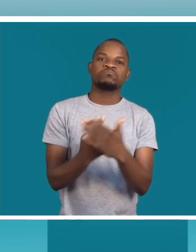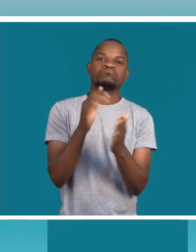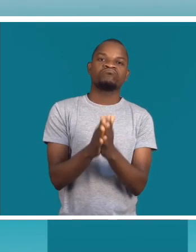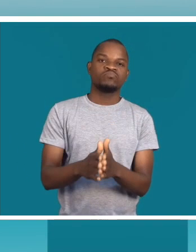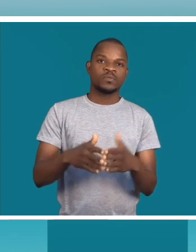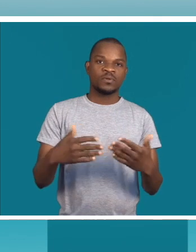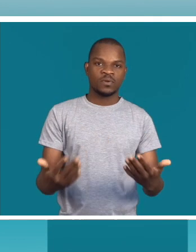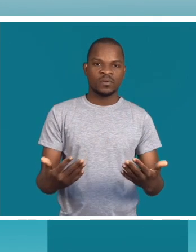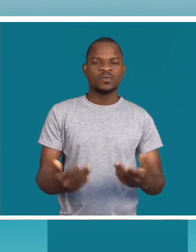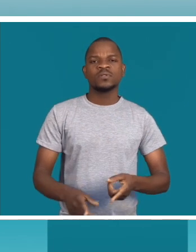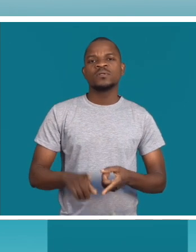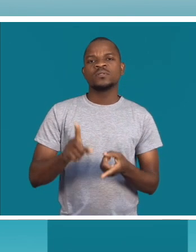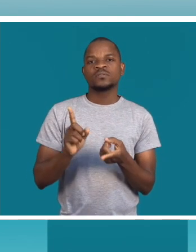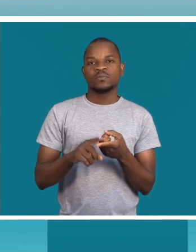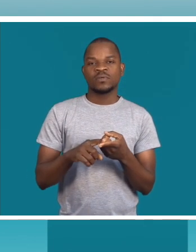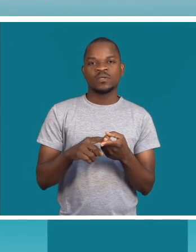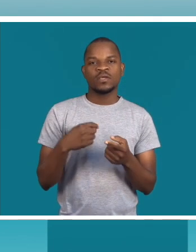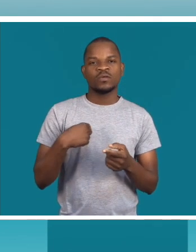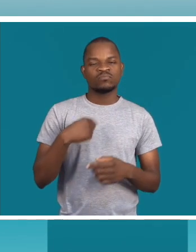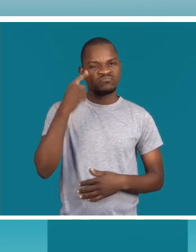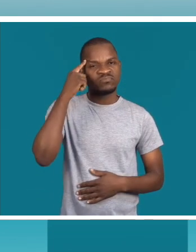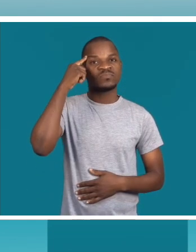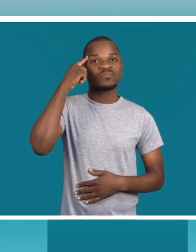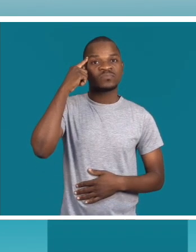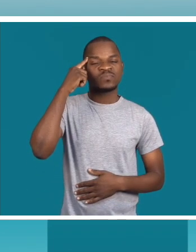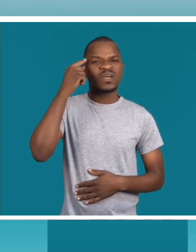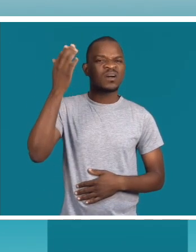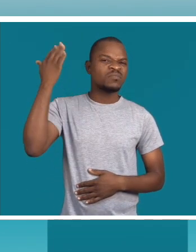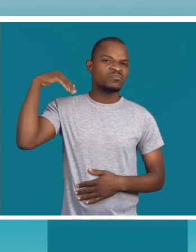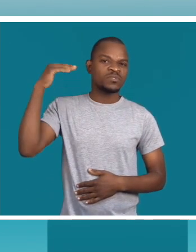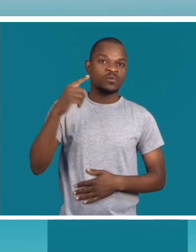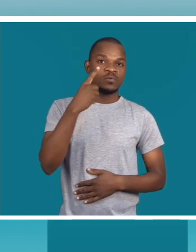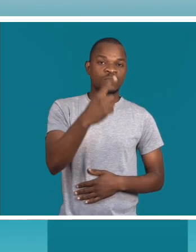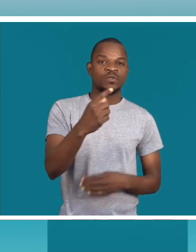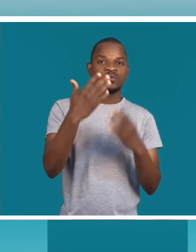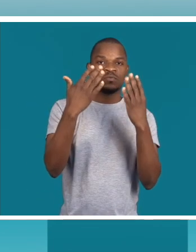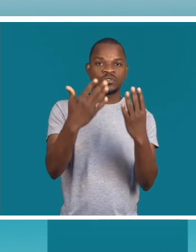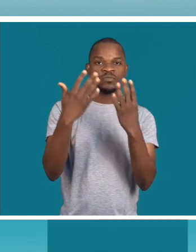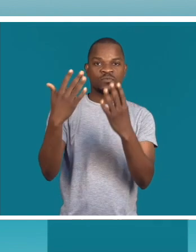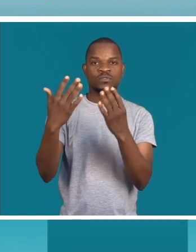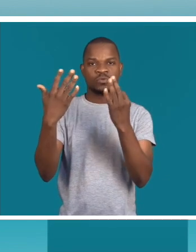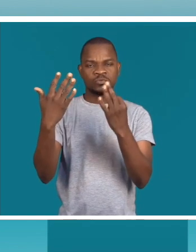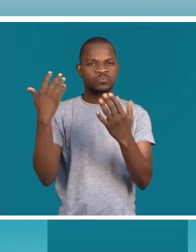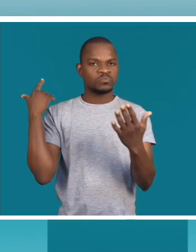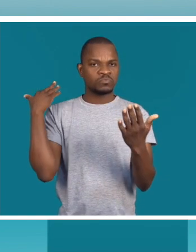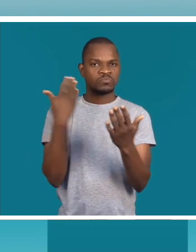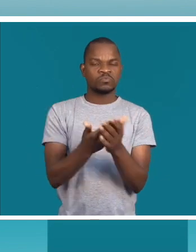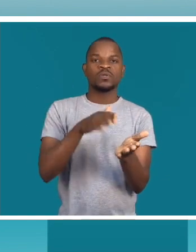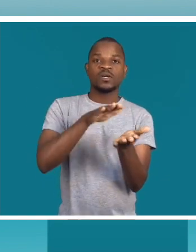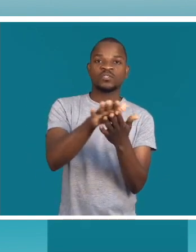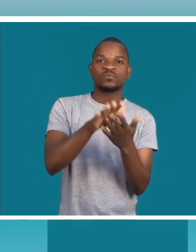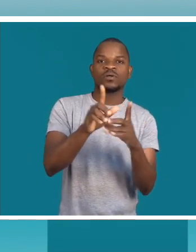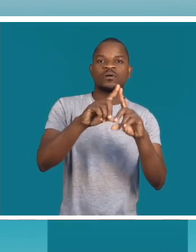Porque eu recordo-me que desde 1998 já se falava de desporto